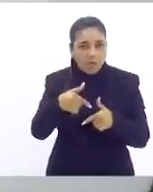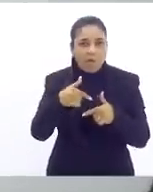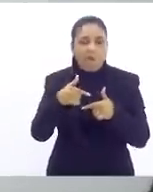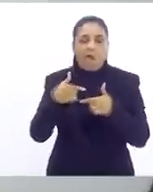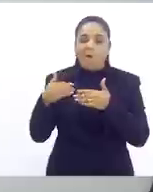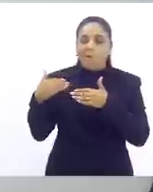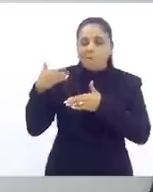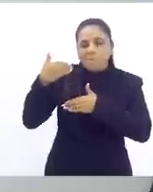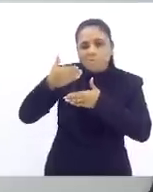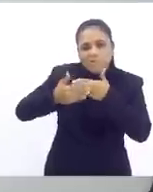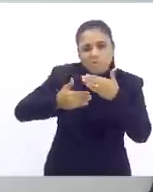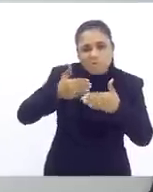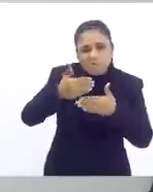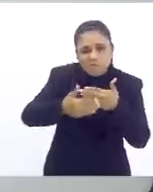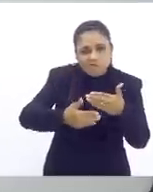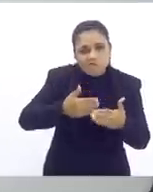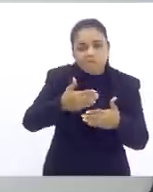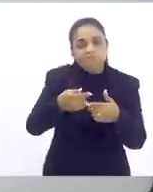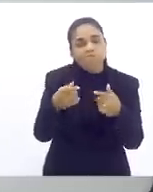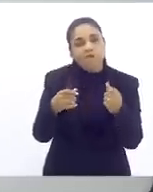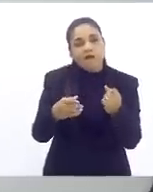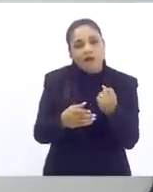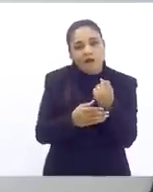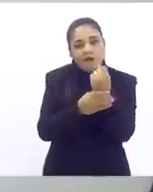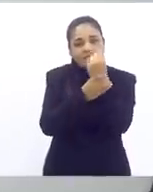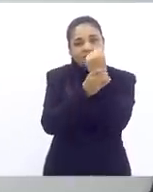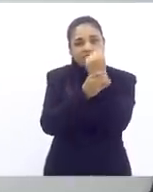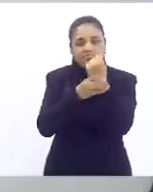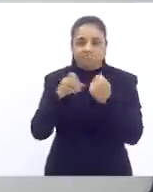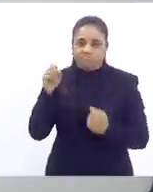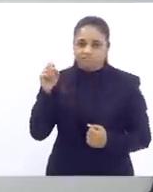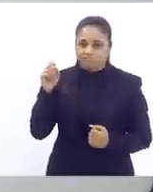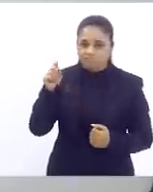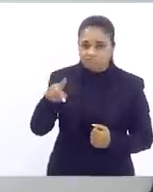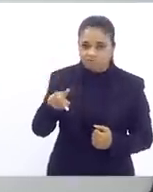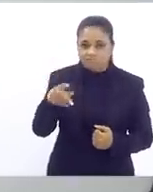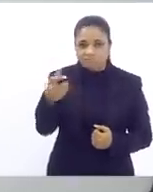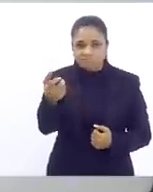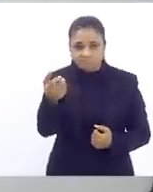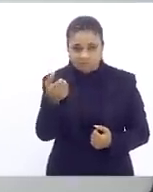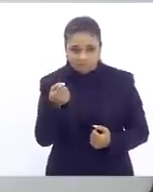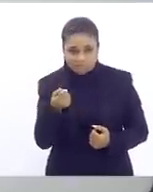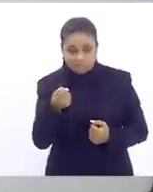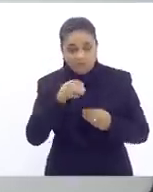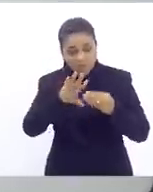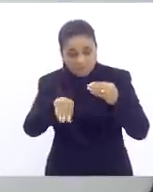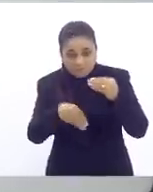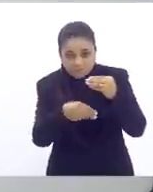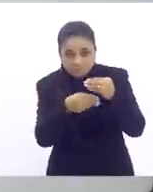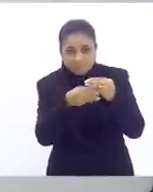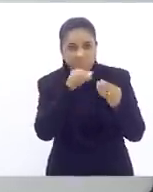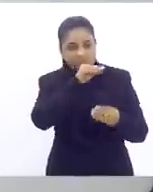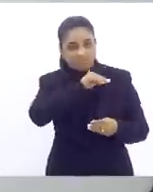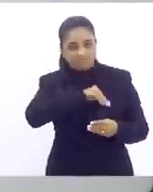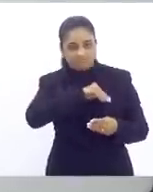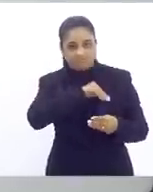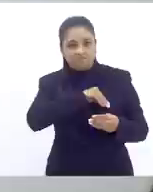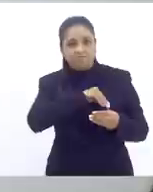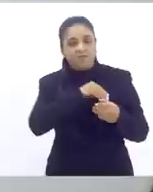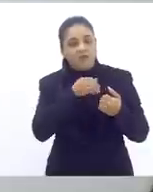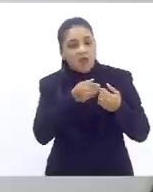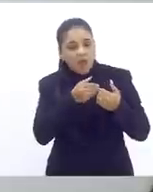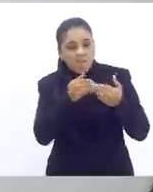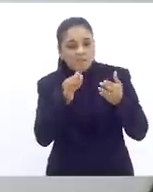processo que para garantir a pensionista a sua justa remuneração depende da abertura de um processo